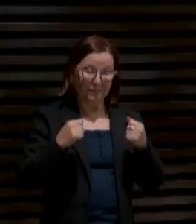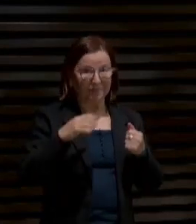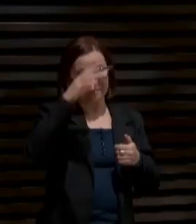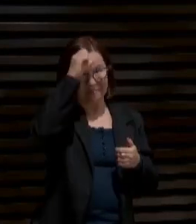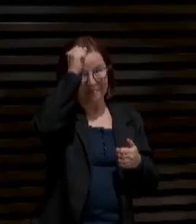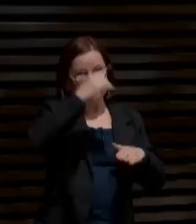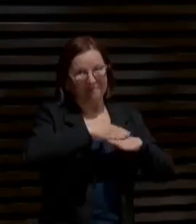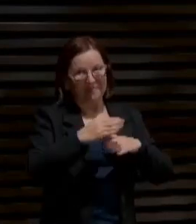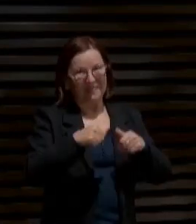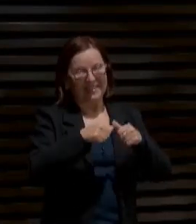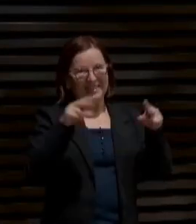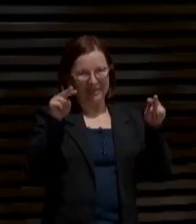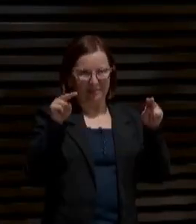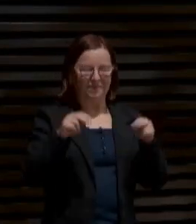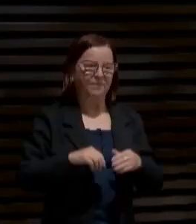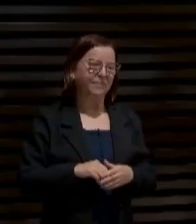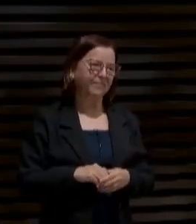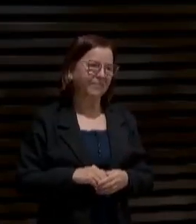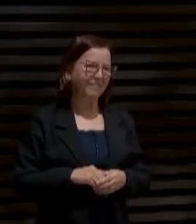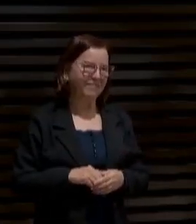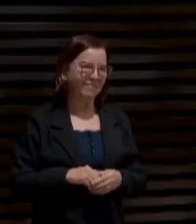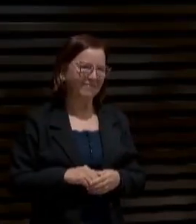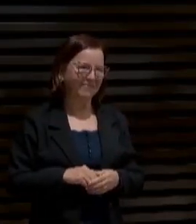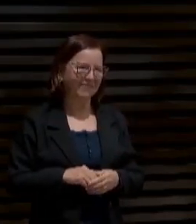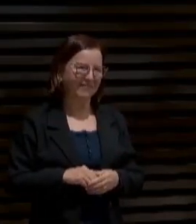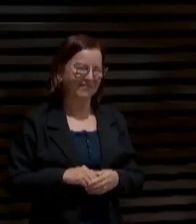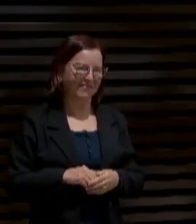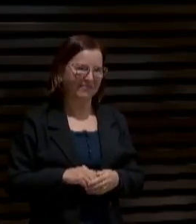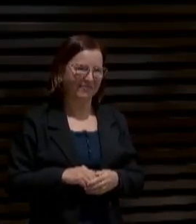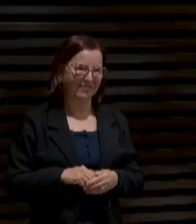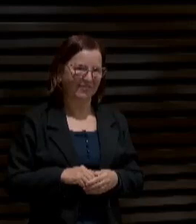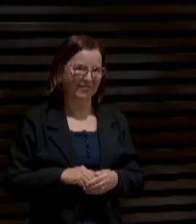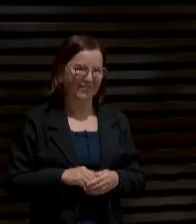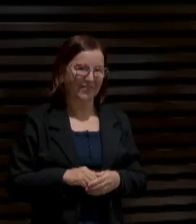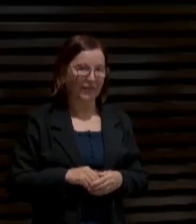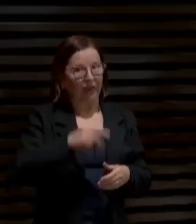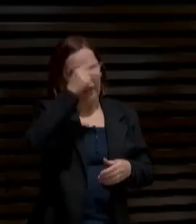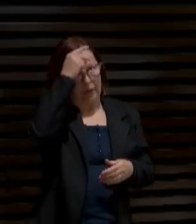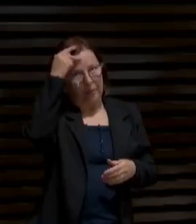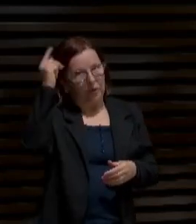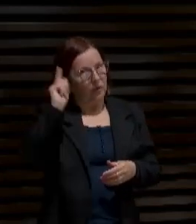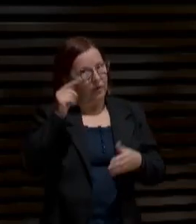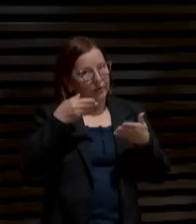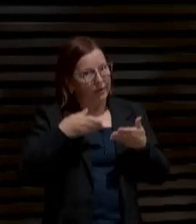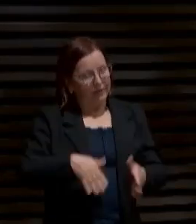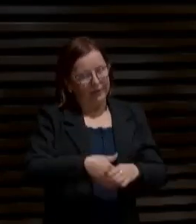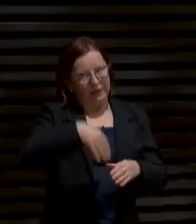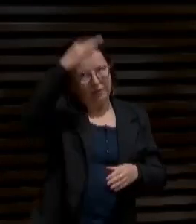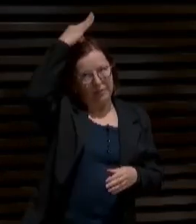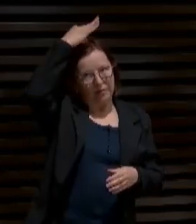tema Oi gente irmãos e quem não nascer de novo não vai ser